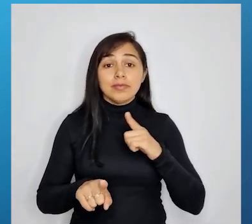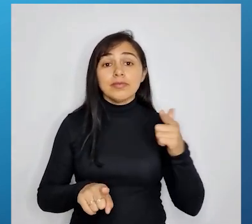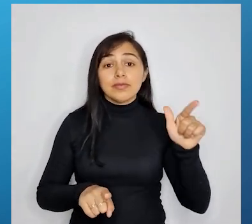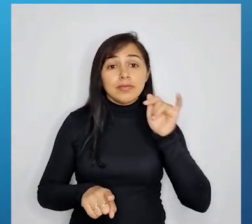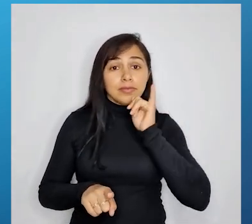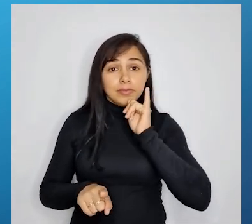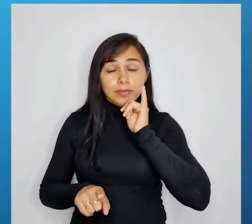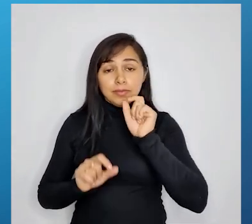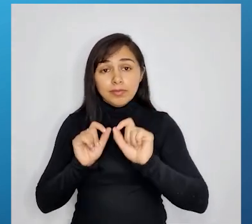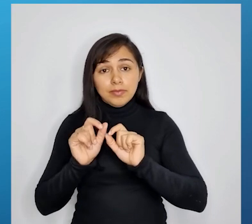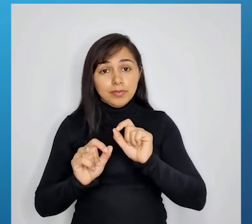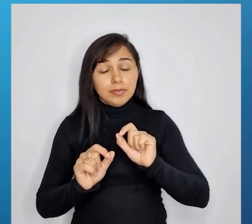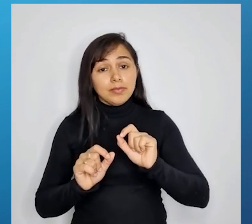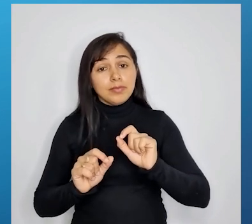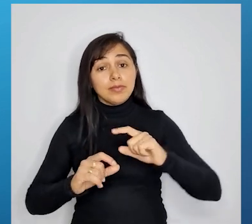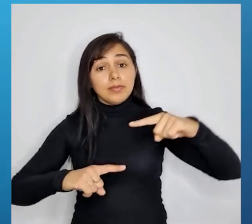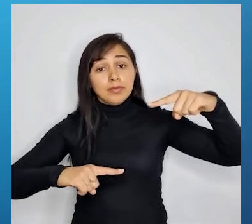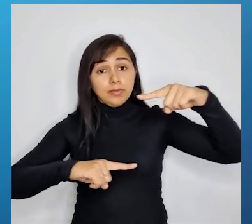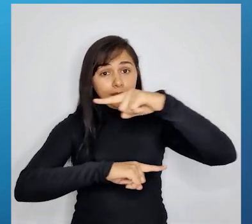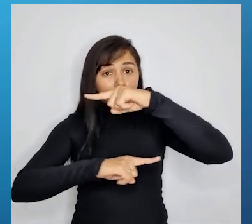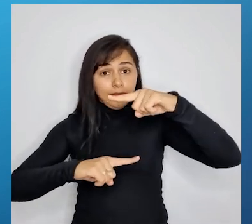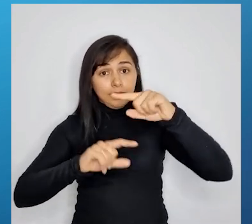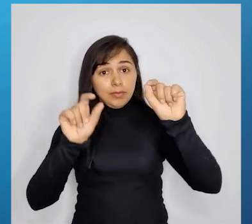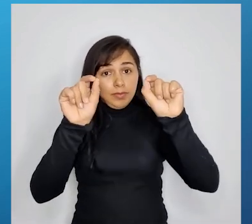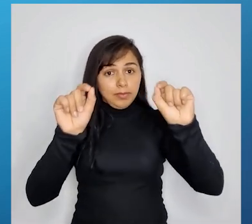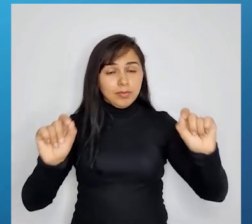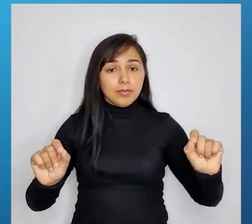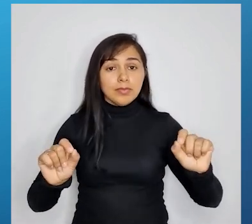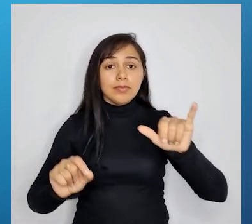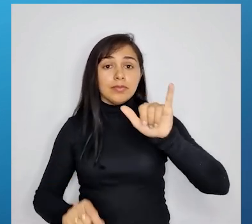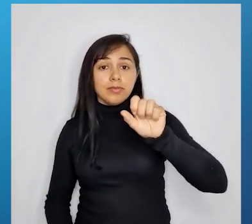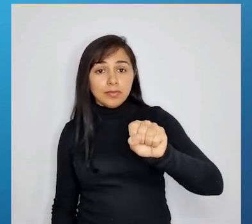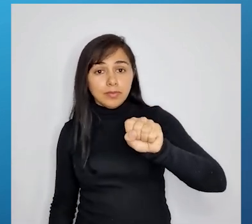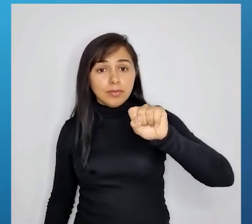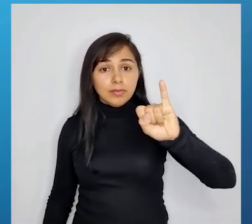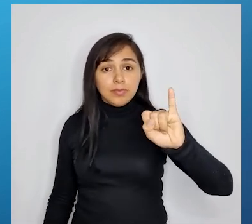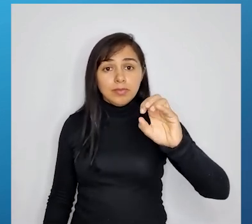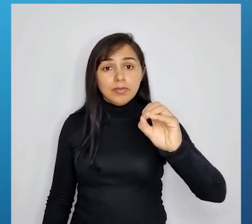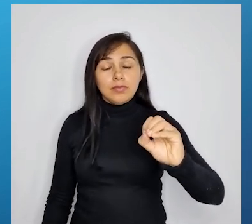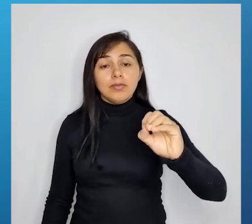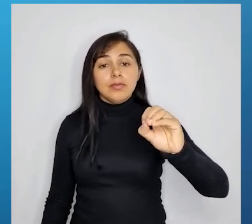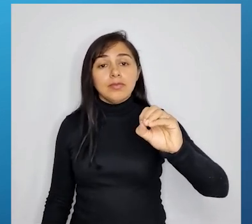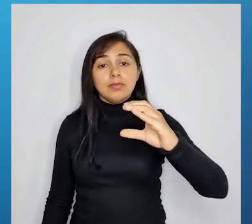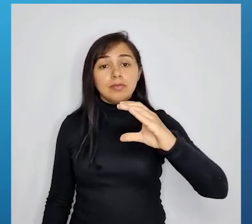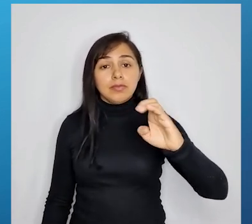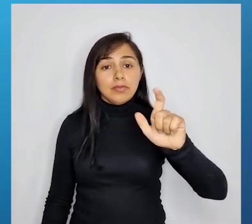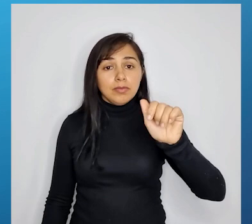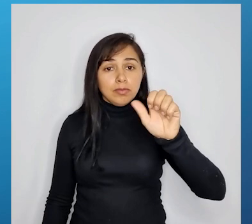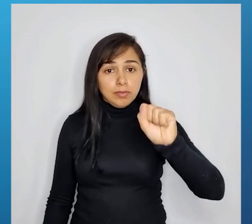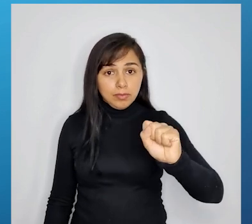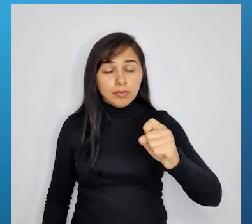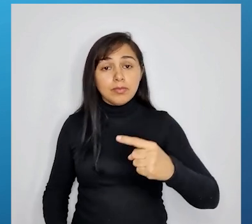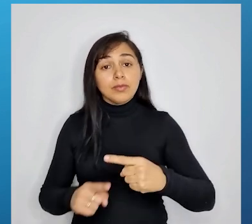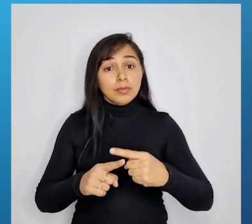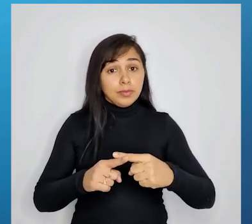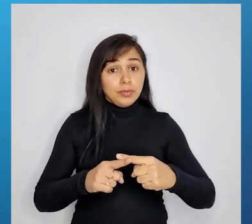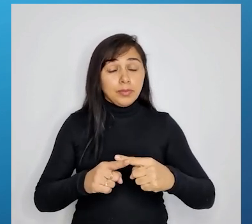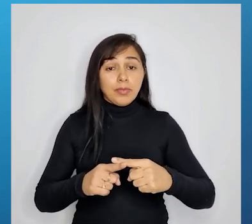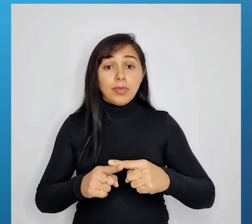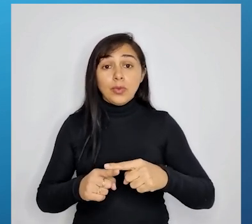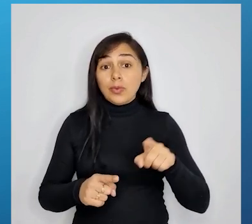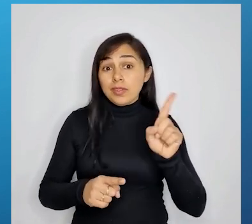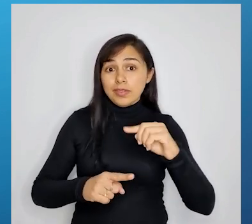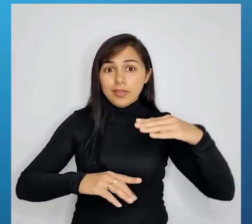destacar é o trapézio isósceles. É o trapézio no qual os lados não paralelos são congruentes, ou seja, esses